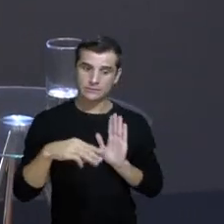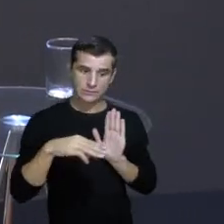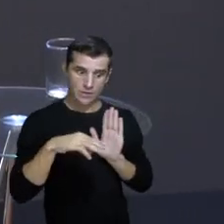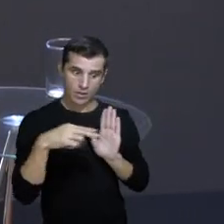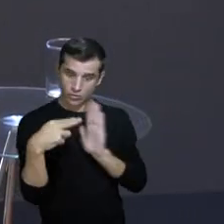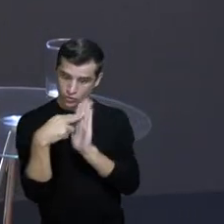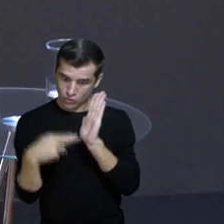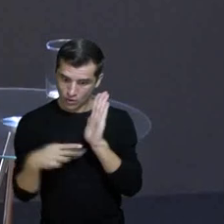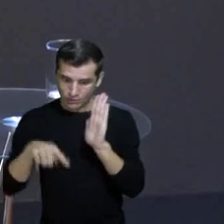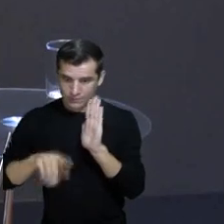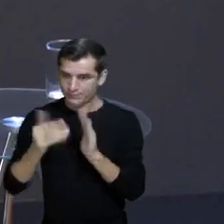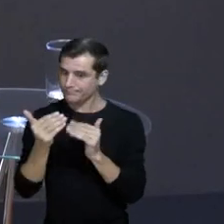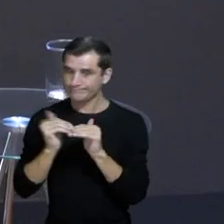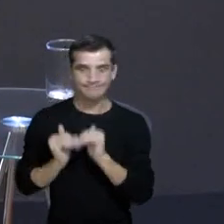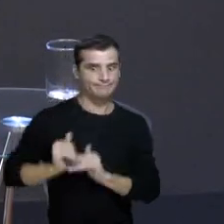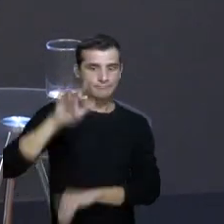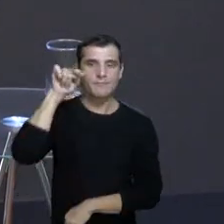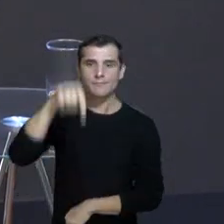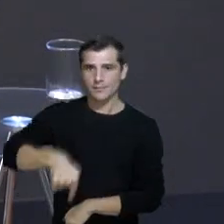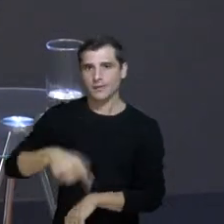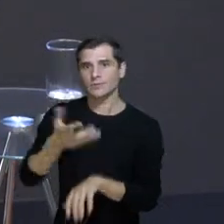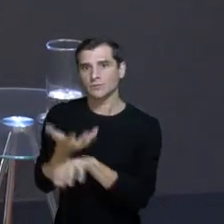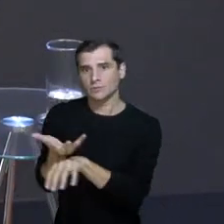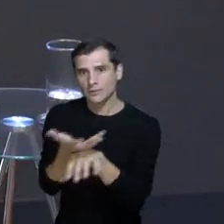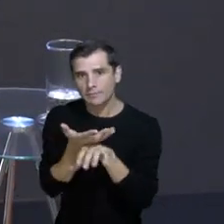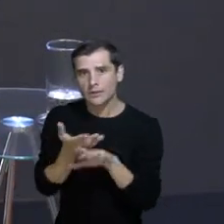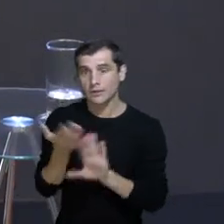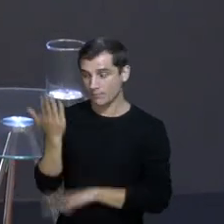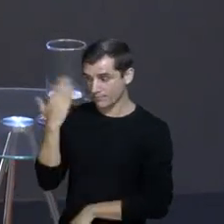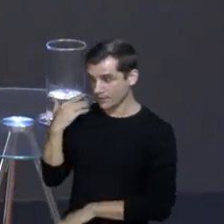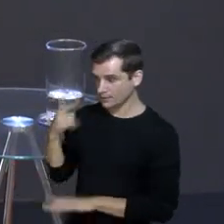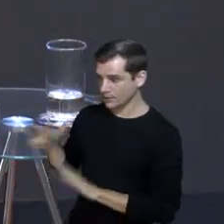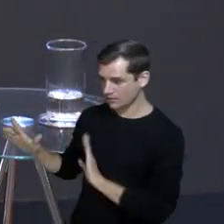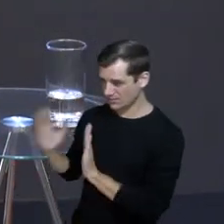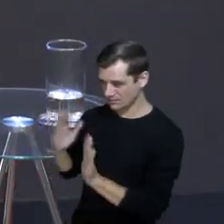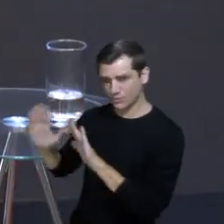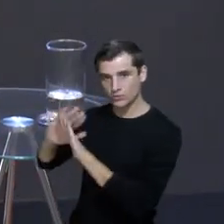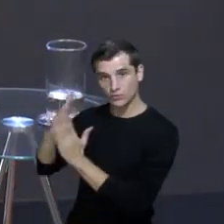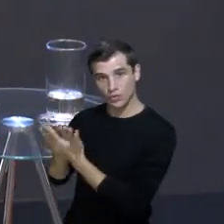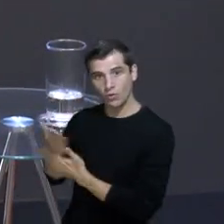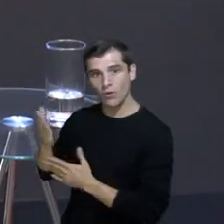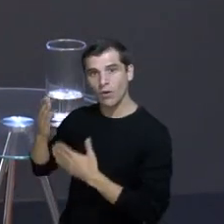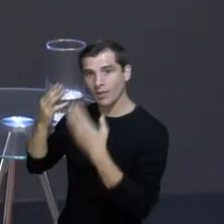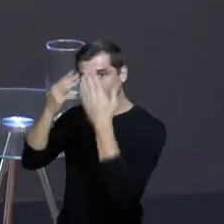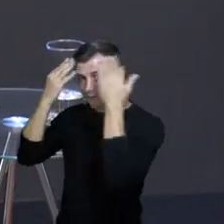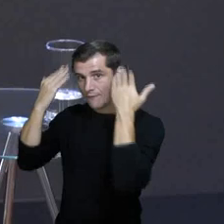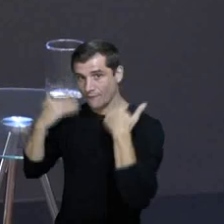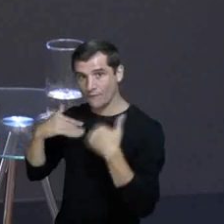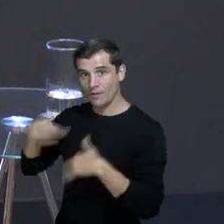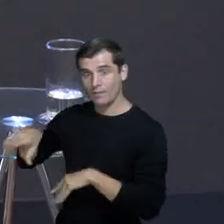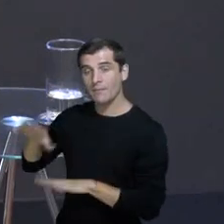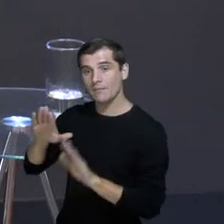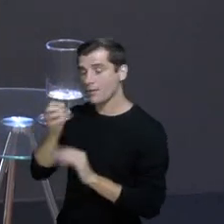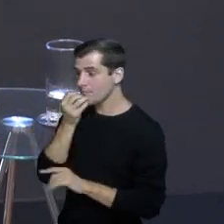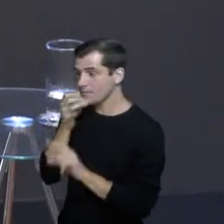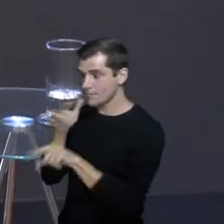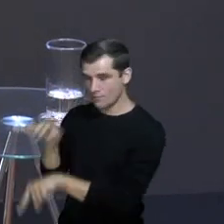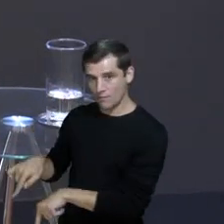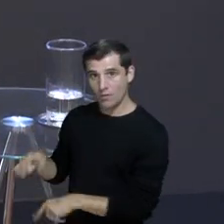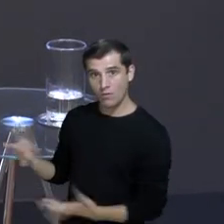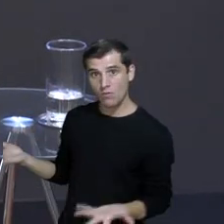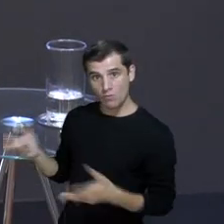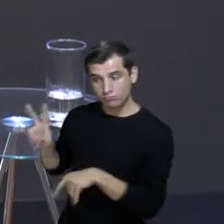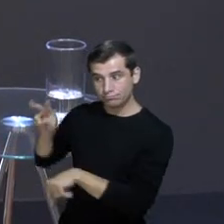foi rígida foi colégio de freira era rígido era mas foi bom cara hoje eu sei me posicionar aqui na frente de